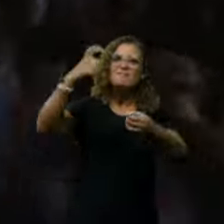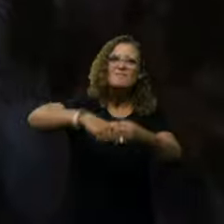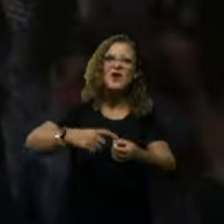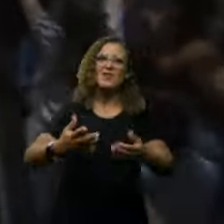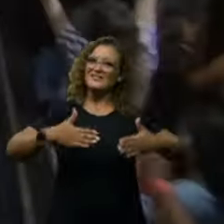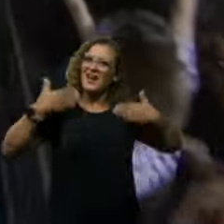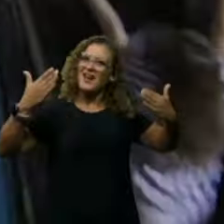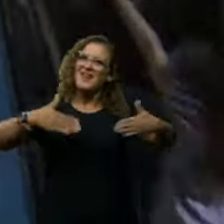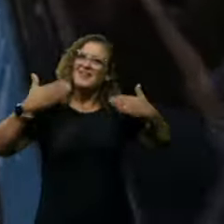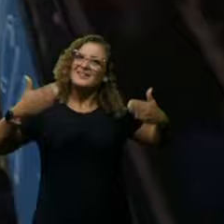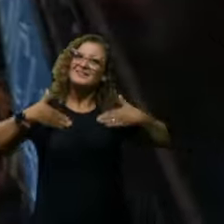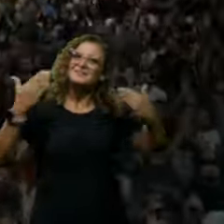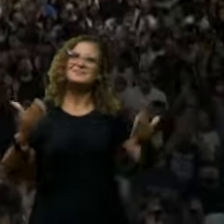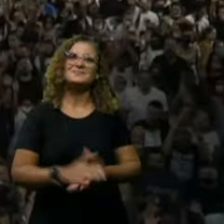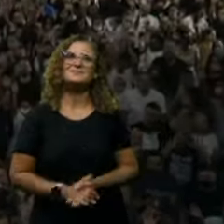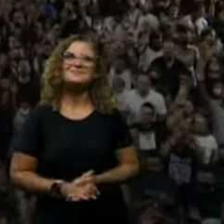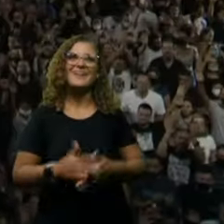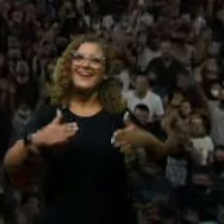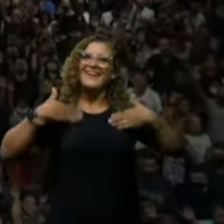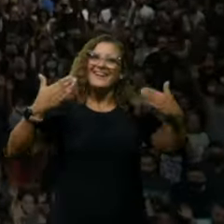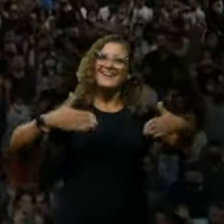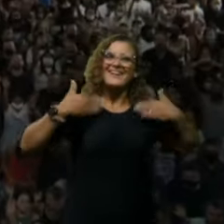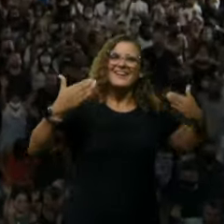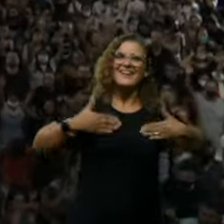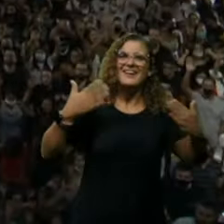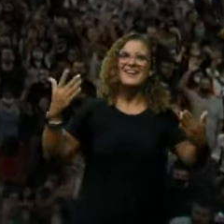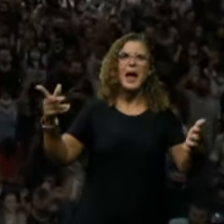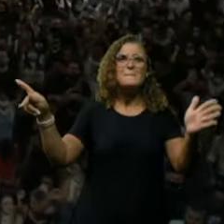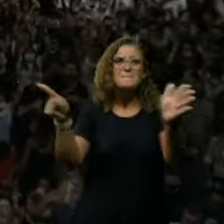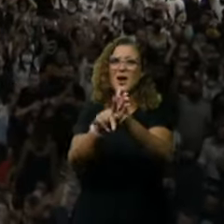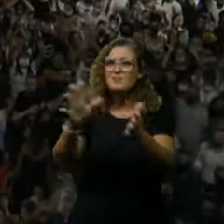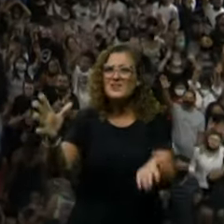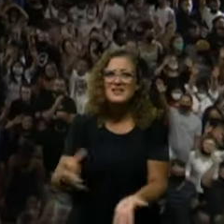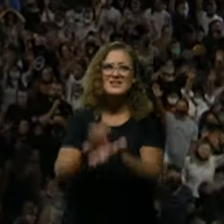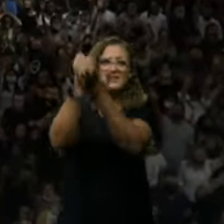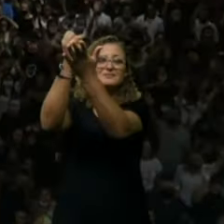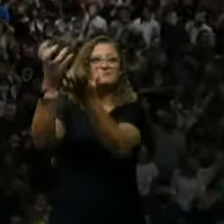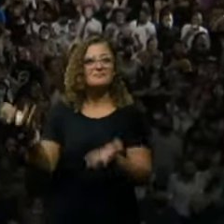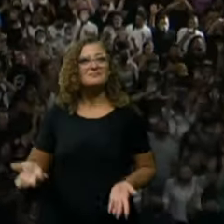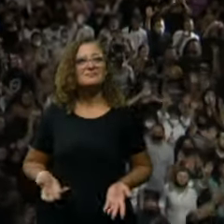a alegria alegria da salvação